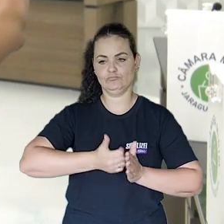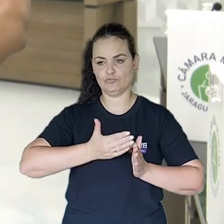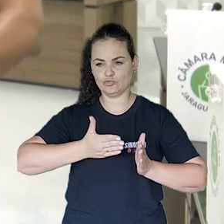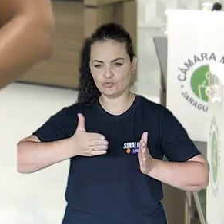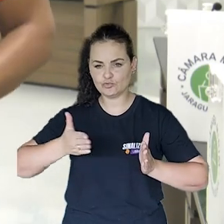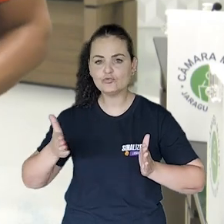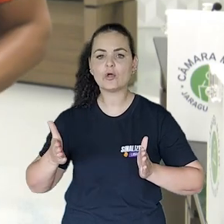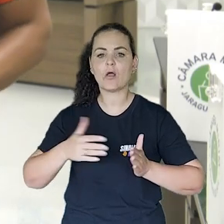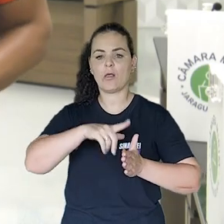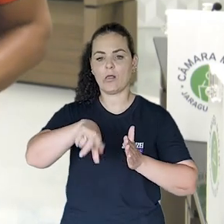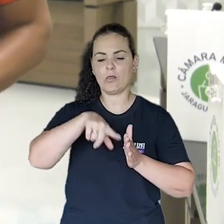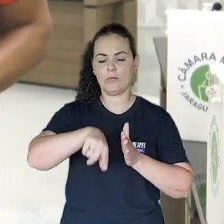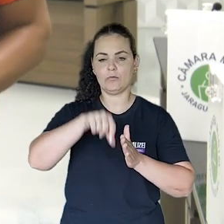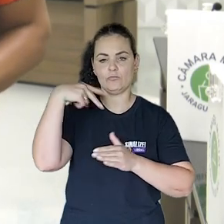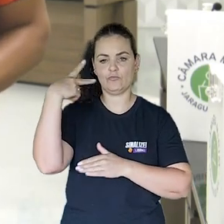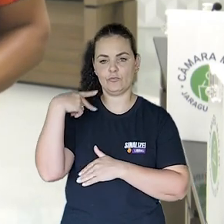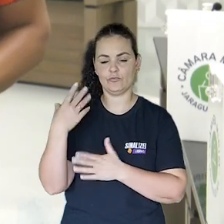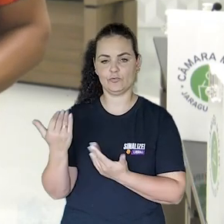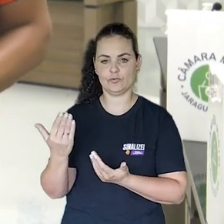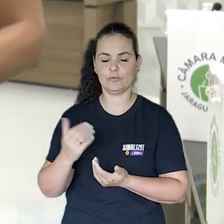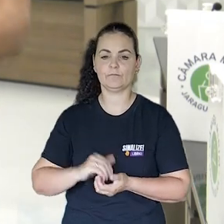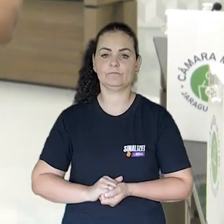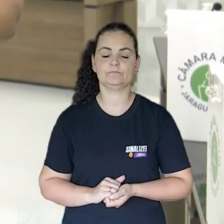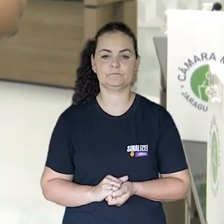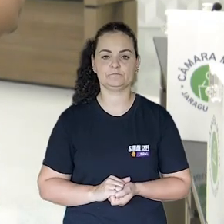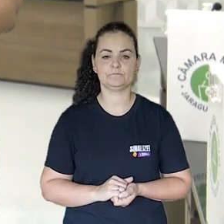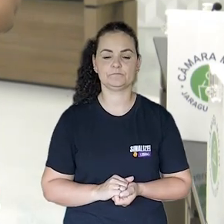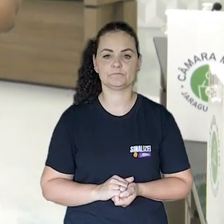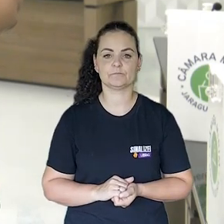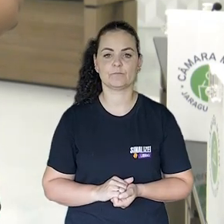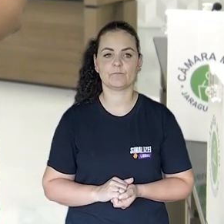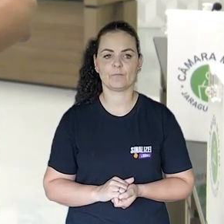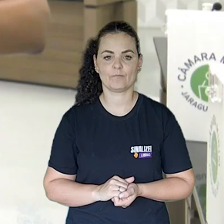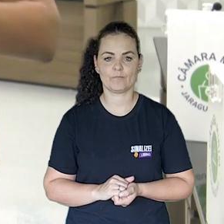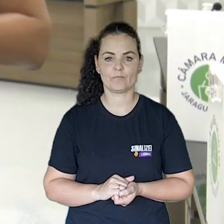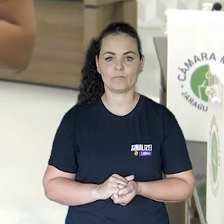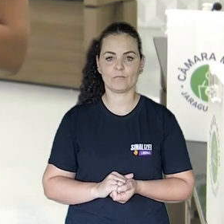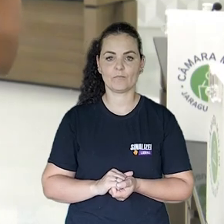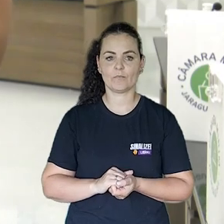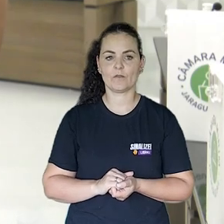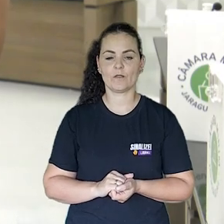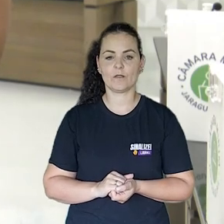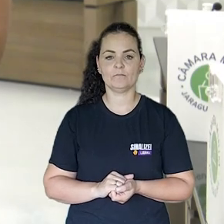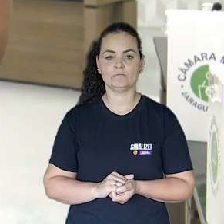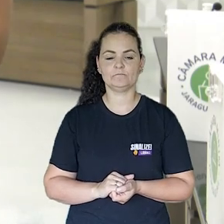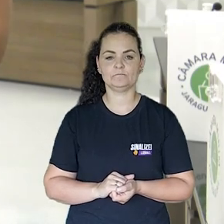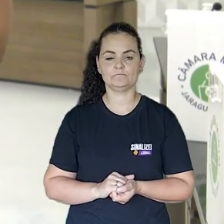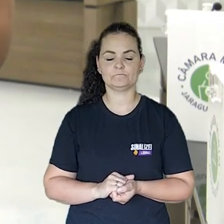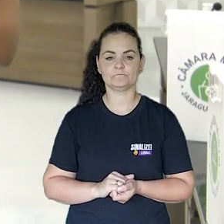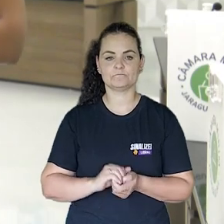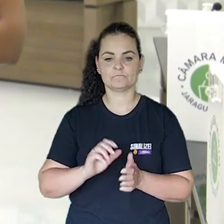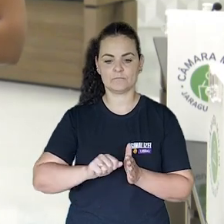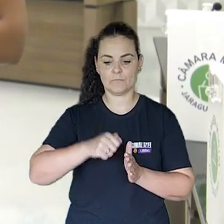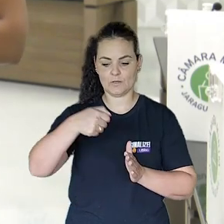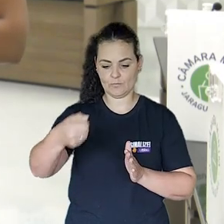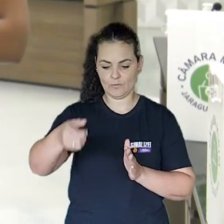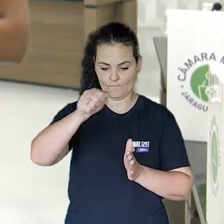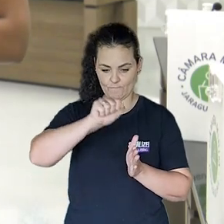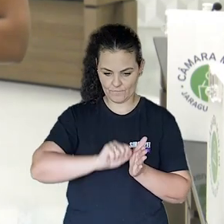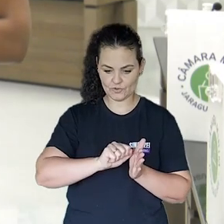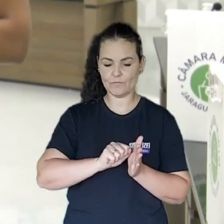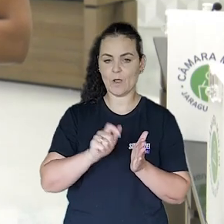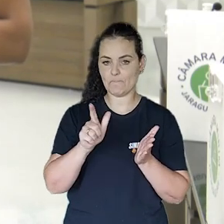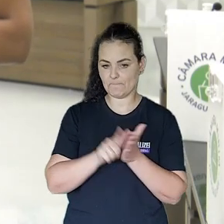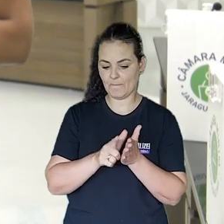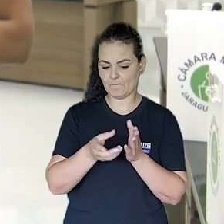Fechando já a nossa urna e colocando aqui o papel do Colégio Militar. A segunda escola é a Elza